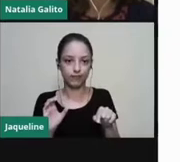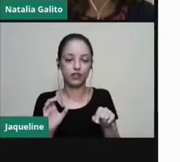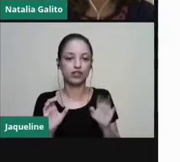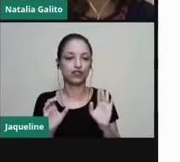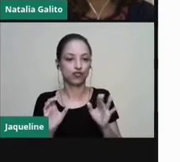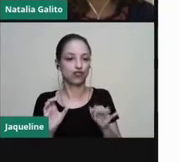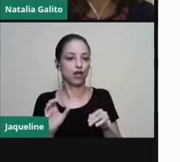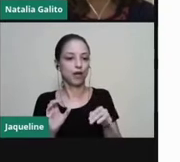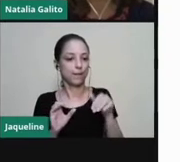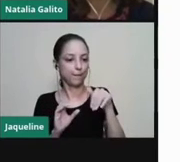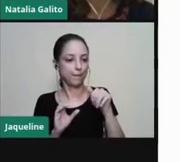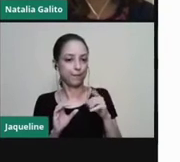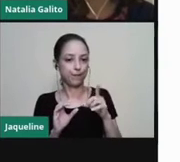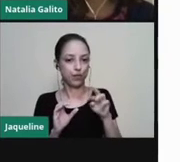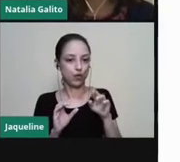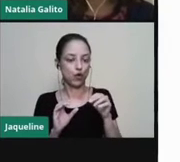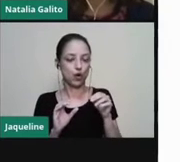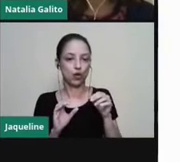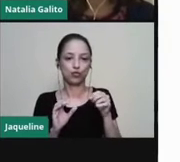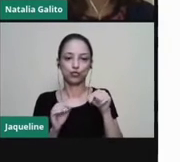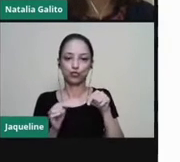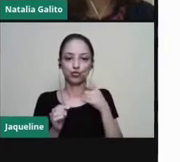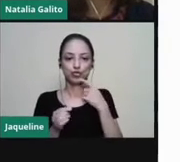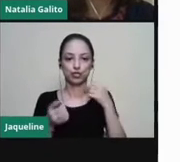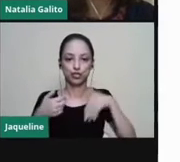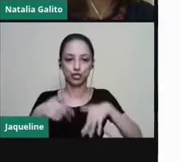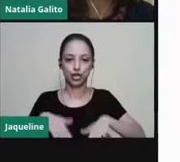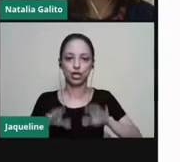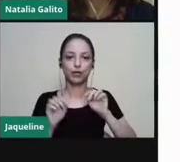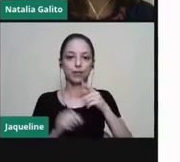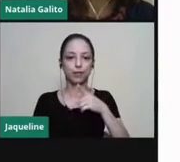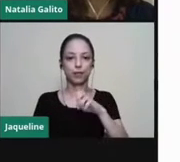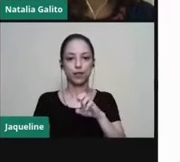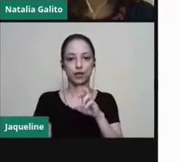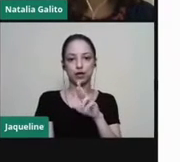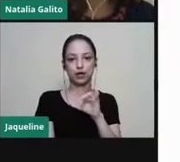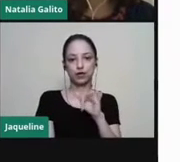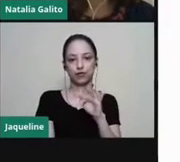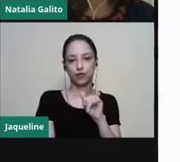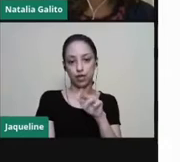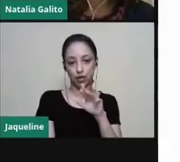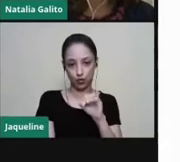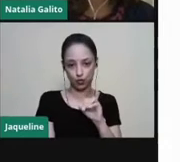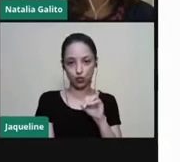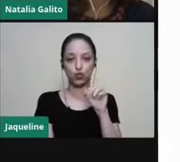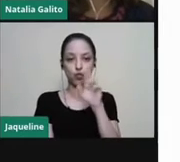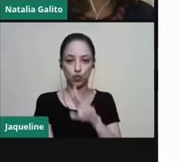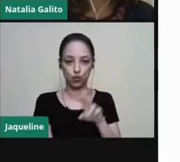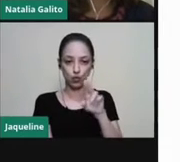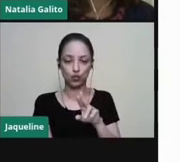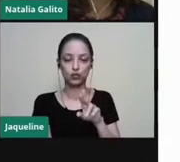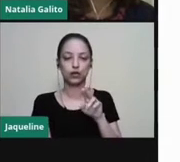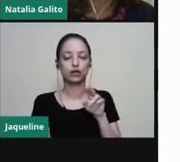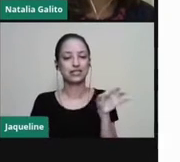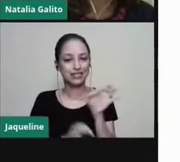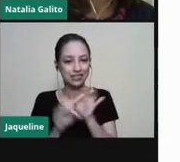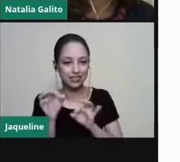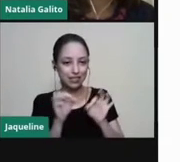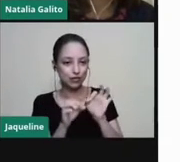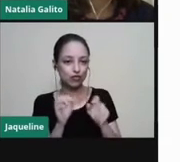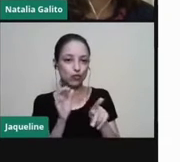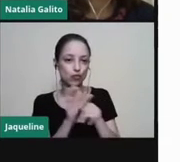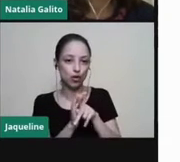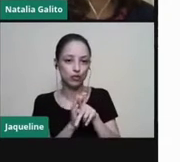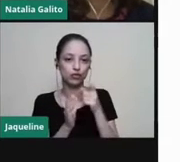maduras, é através do sangue periférico. Você usa o gradiente de Ficol e isola as células mononucleares de sangue periférico, que